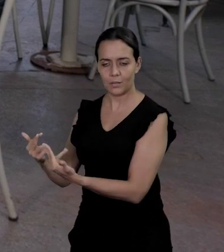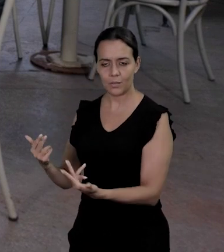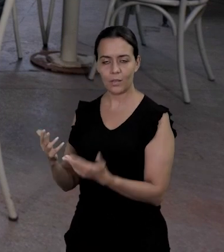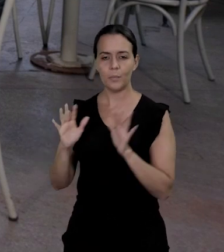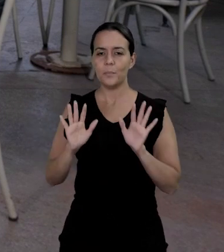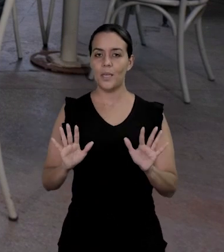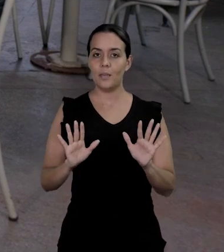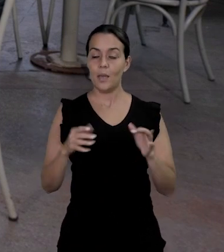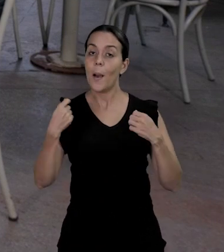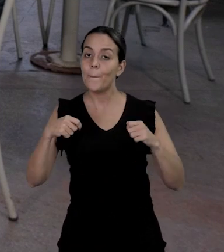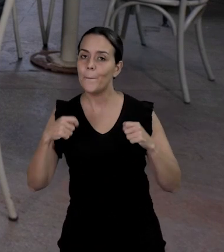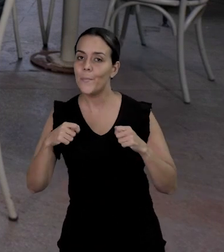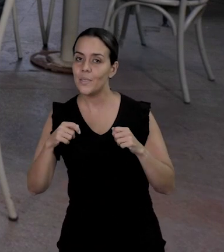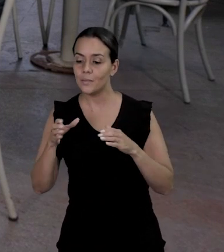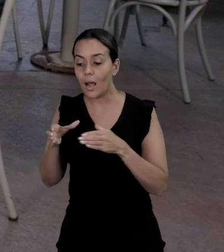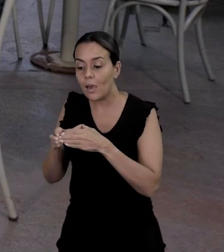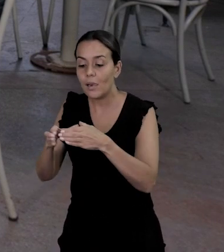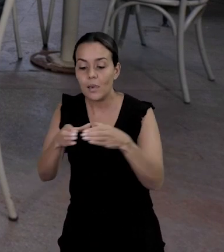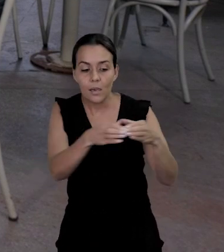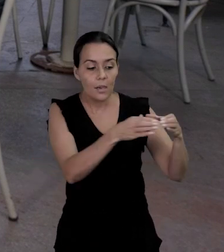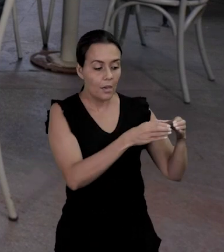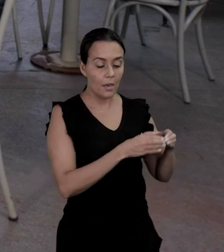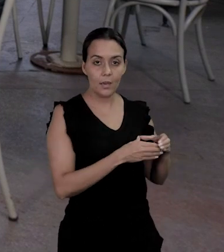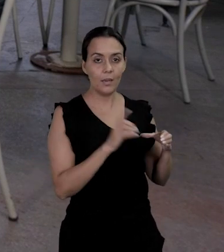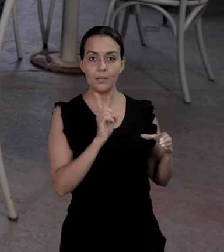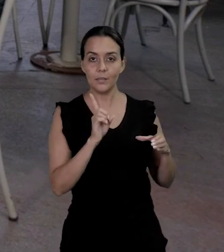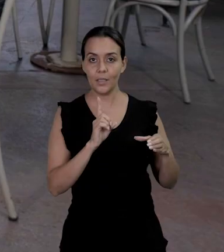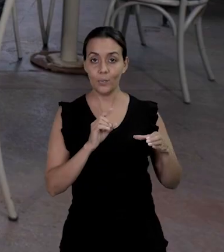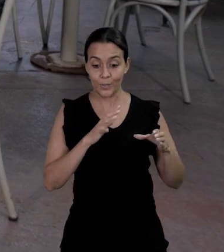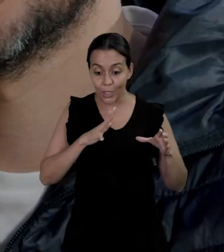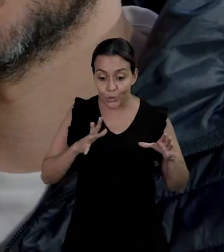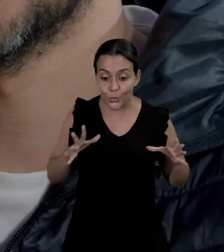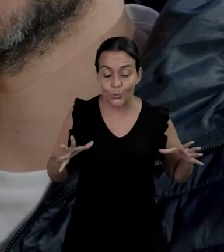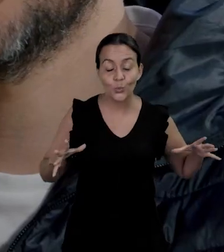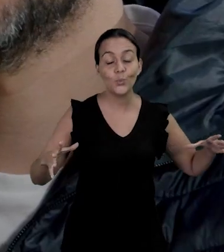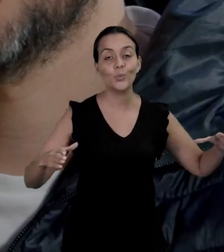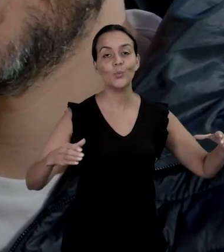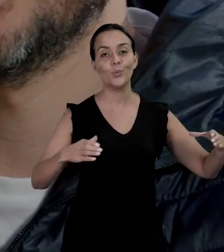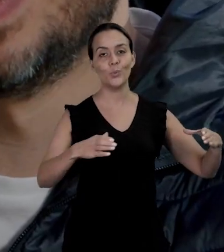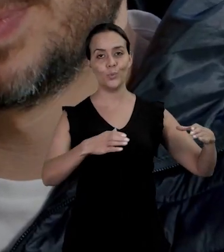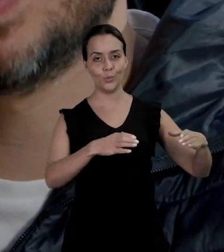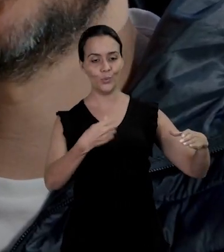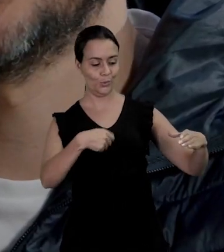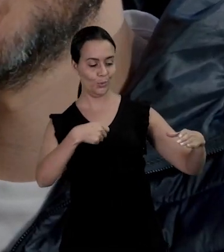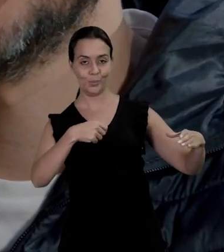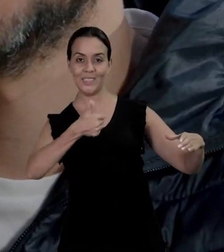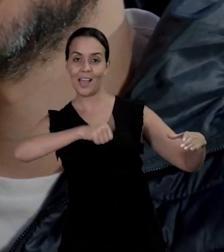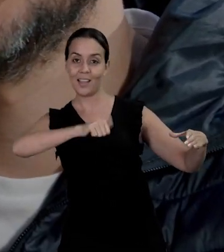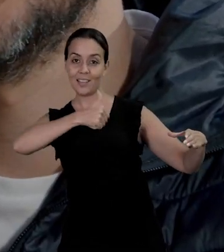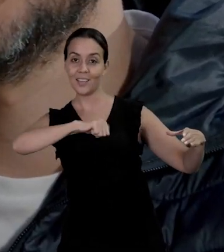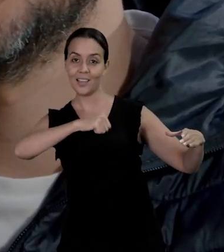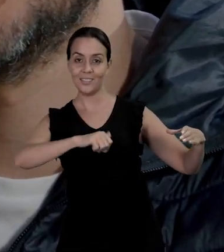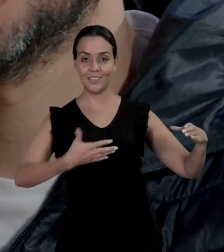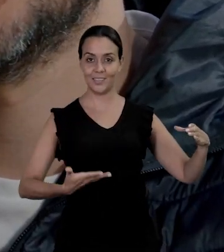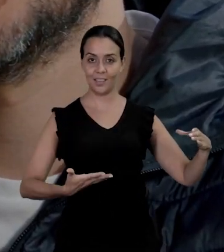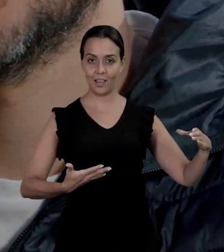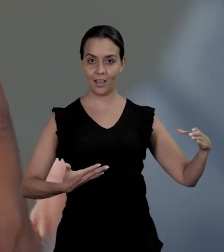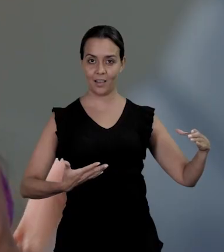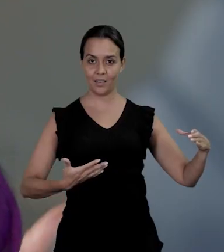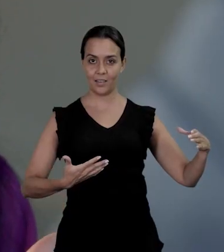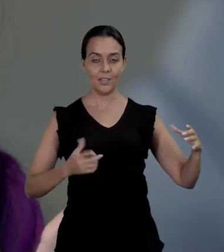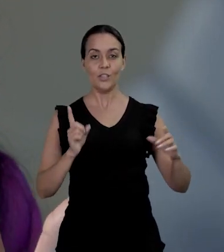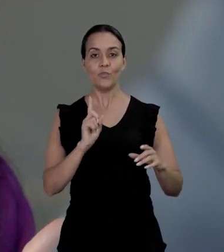dentro quando a gente fala de diversidade, a gente não está falando de diversidade racial. As pessoas confundem, né? Raça com diversidade. A gente